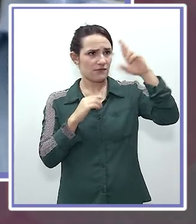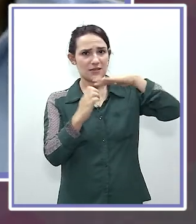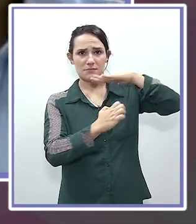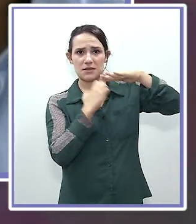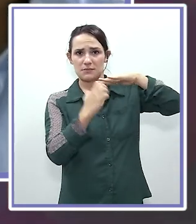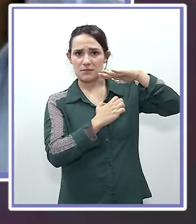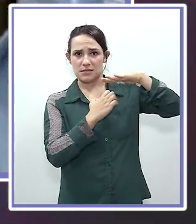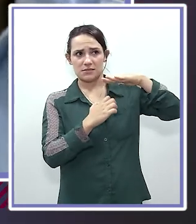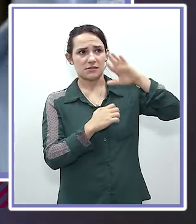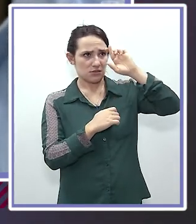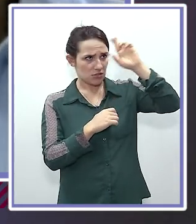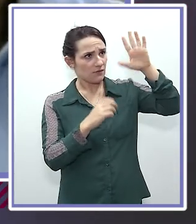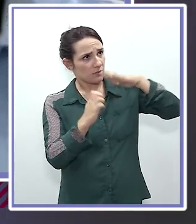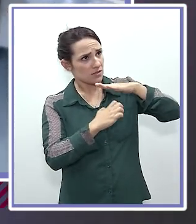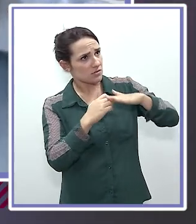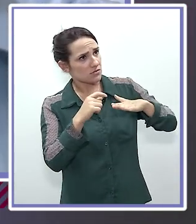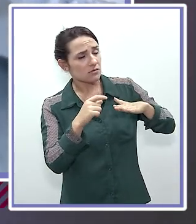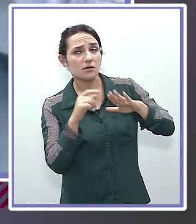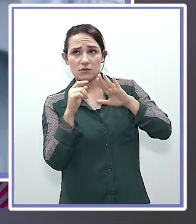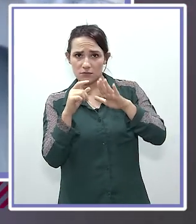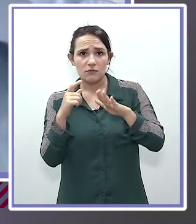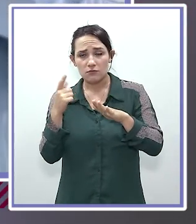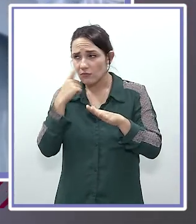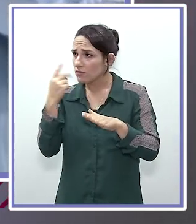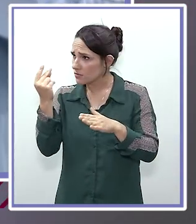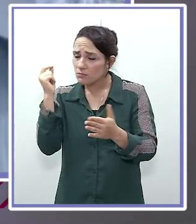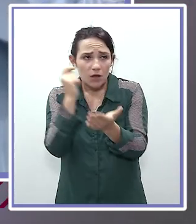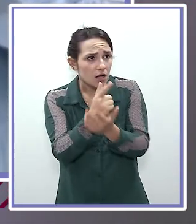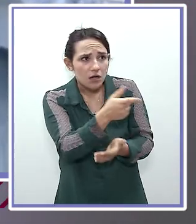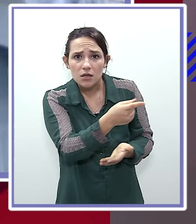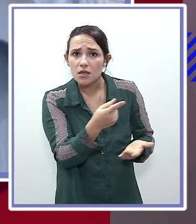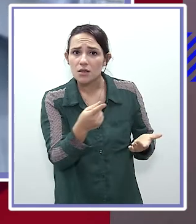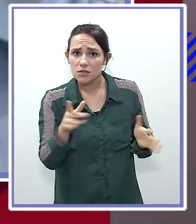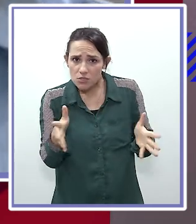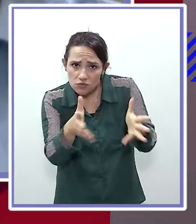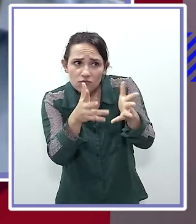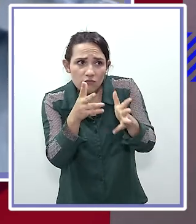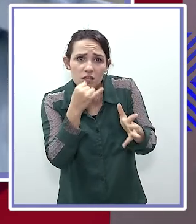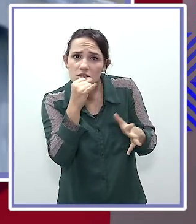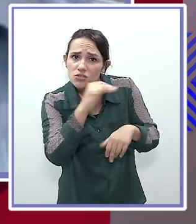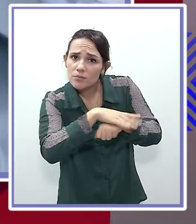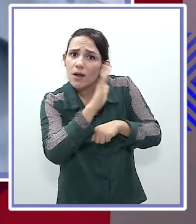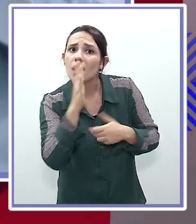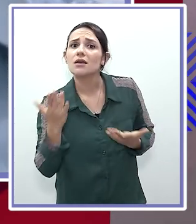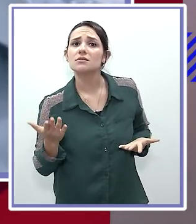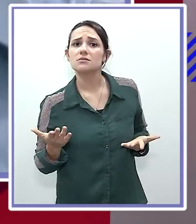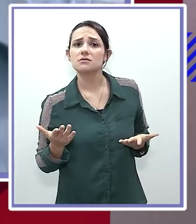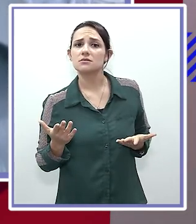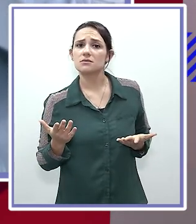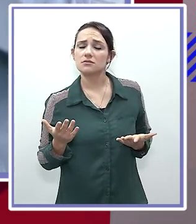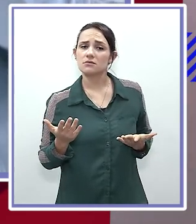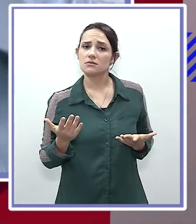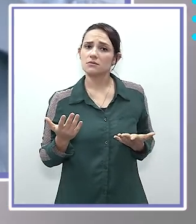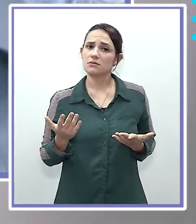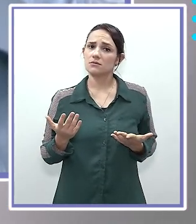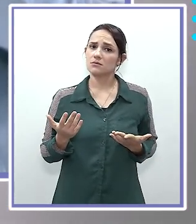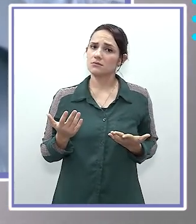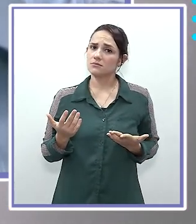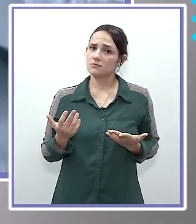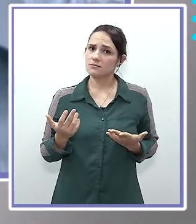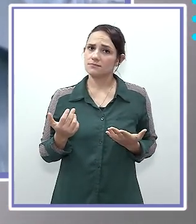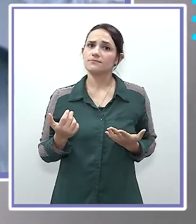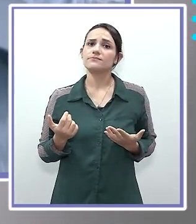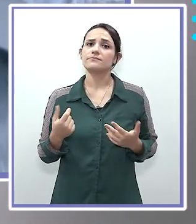estão contratando uma termoelétrica, então temos que dar sim. Mas, além disso, nós temos que também fortalecer